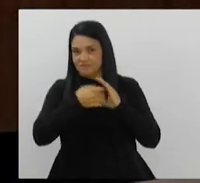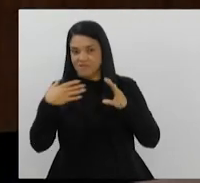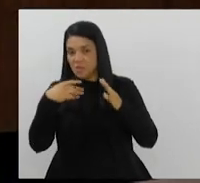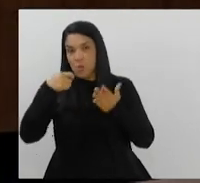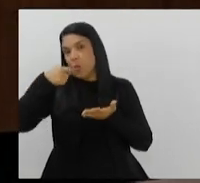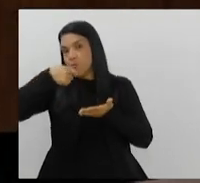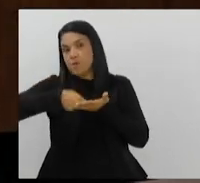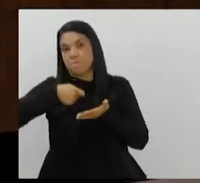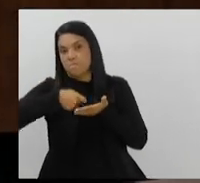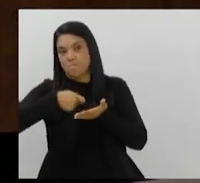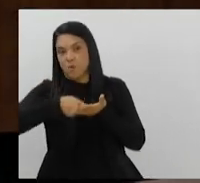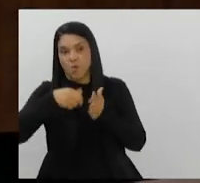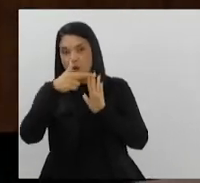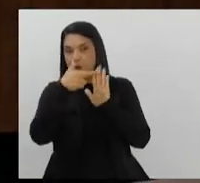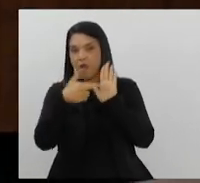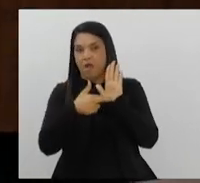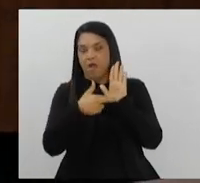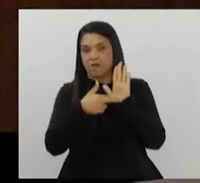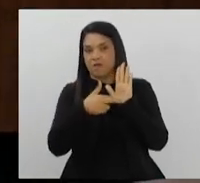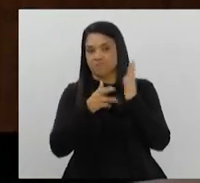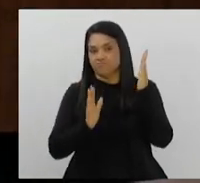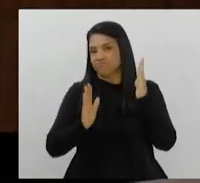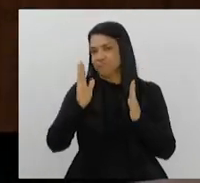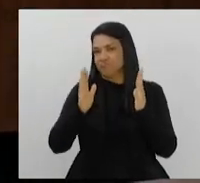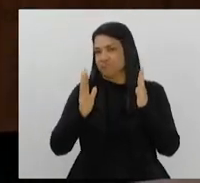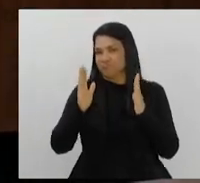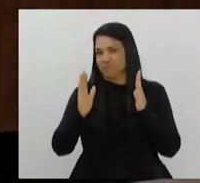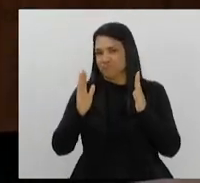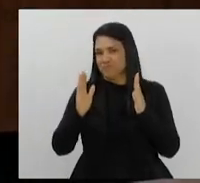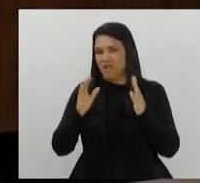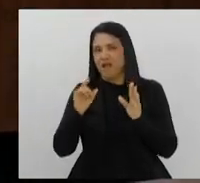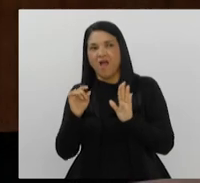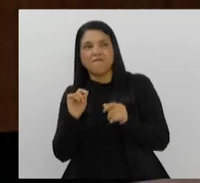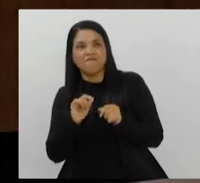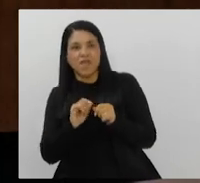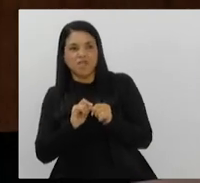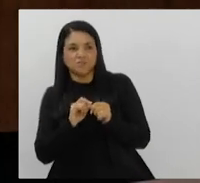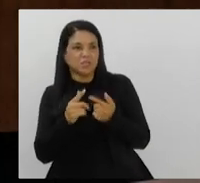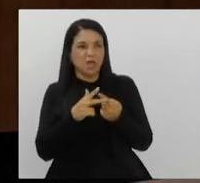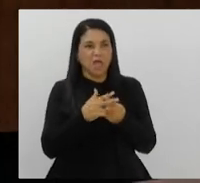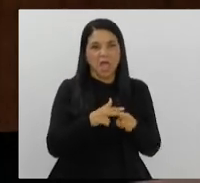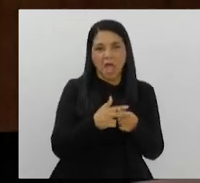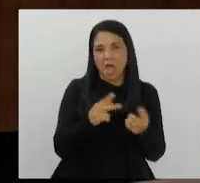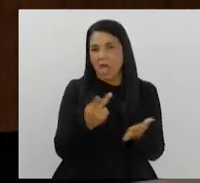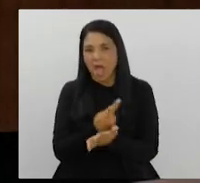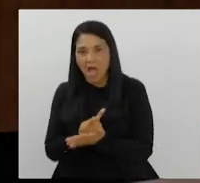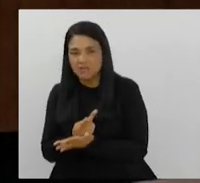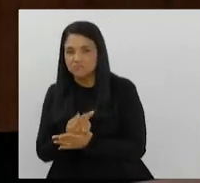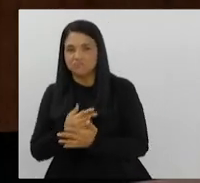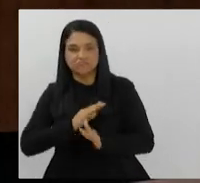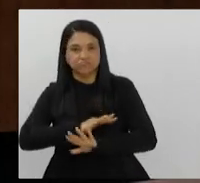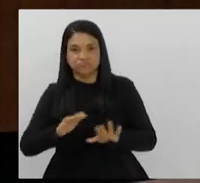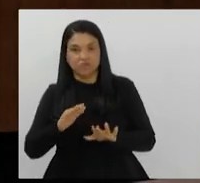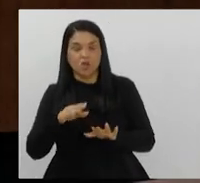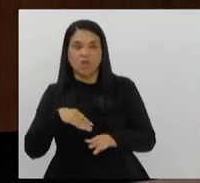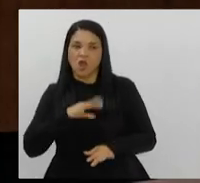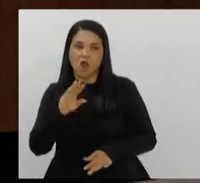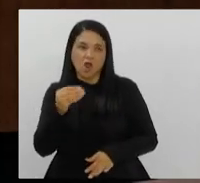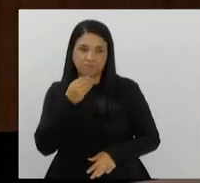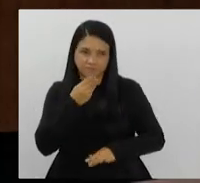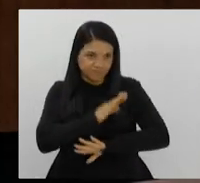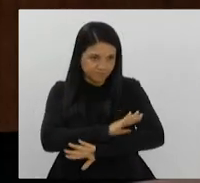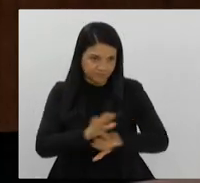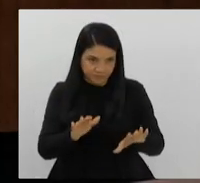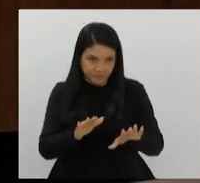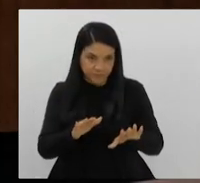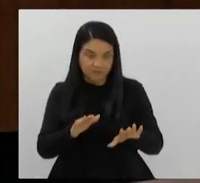impor regra de prazo. Ah, fez, mas não está correto, não vai corrigir mais. Uma ova, me desculpe a expressão.